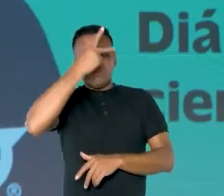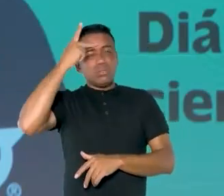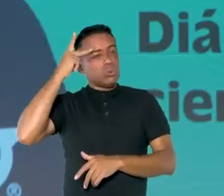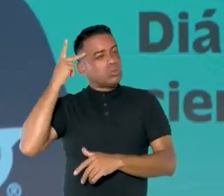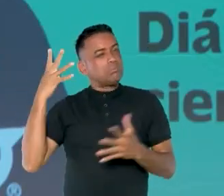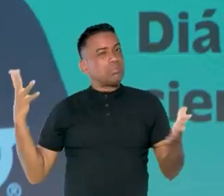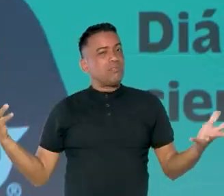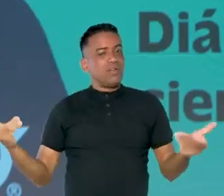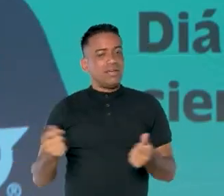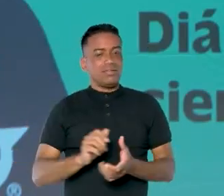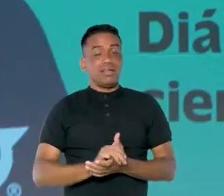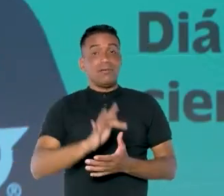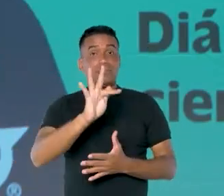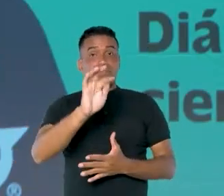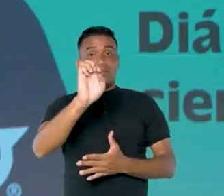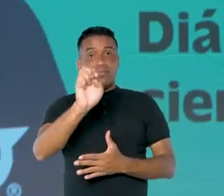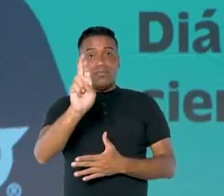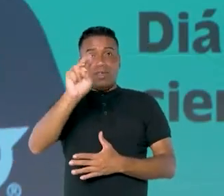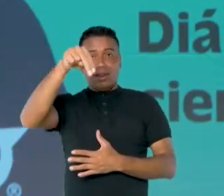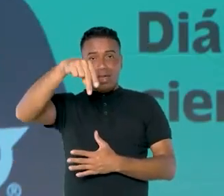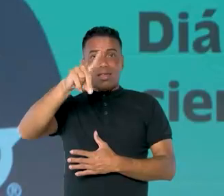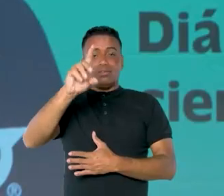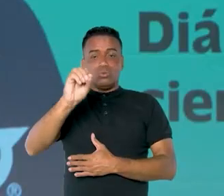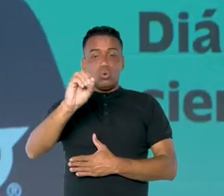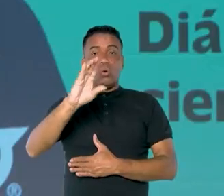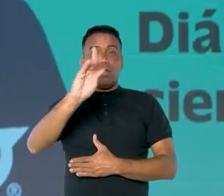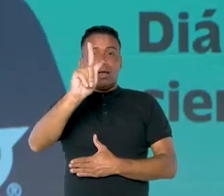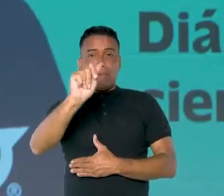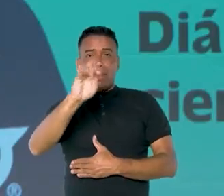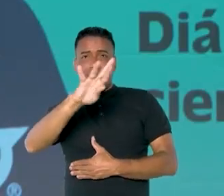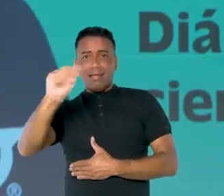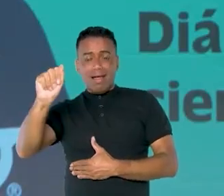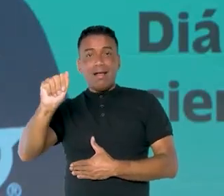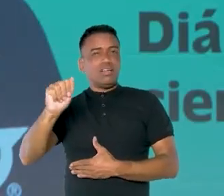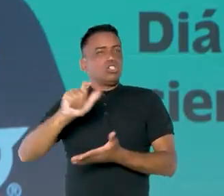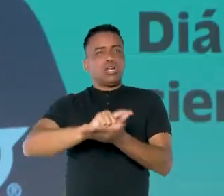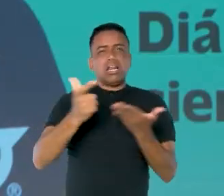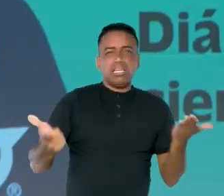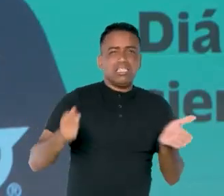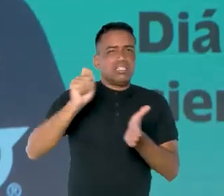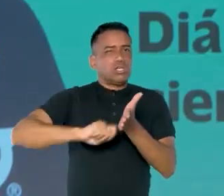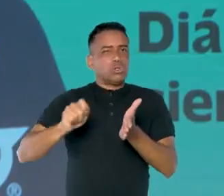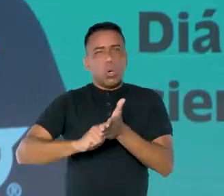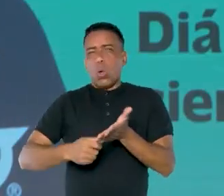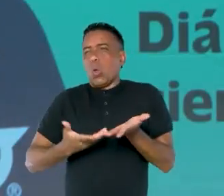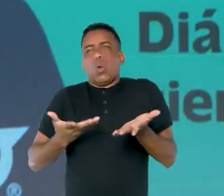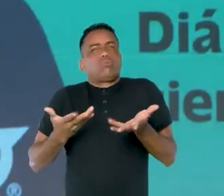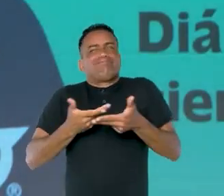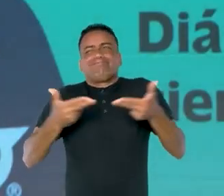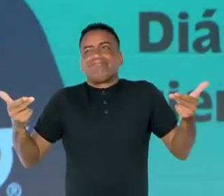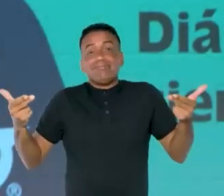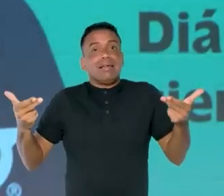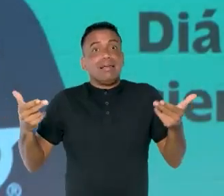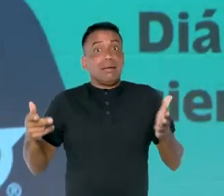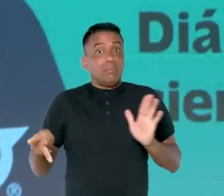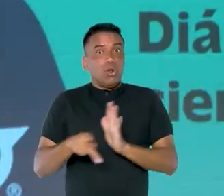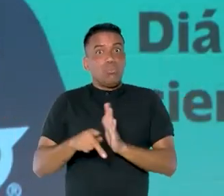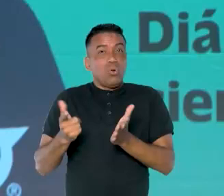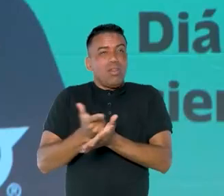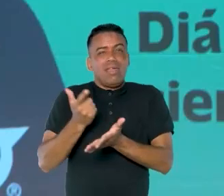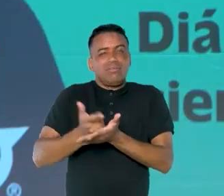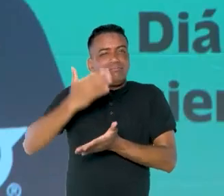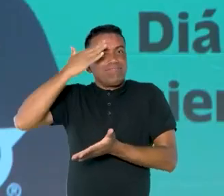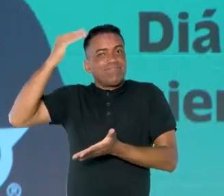troca. Fernando Gabeira, que é jornalista, escritor e comentarista. Ele já lançou 10 livros, entre eles O que é